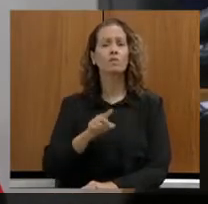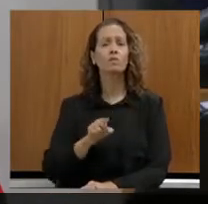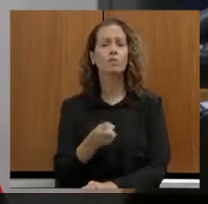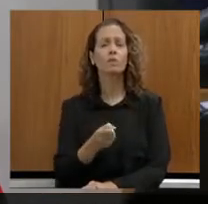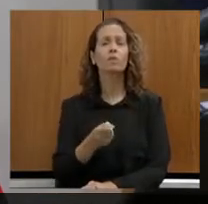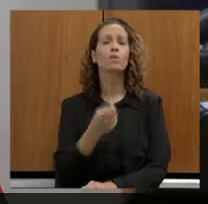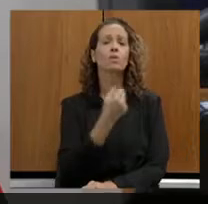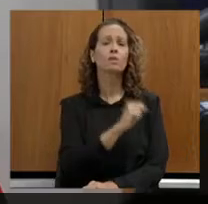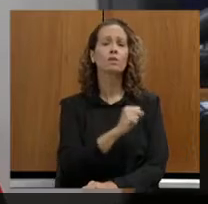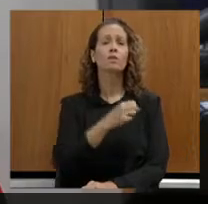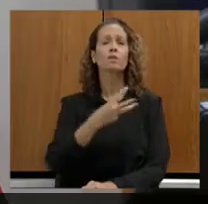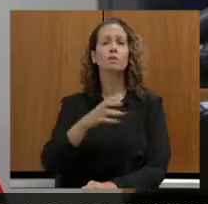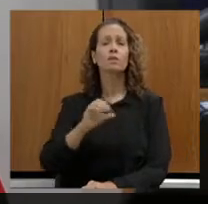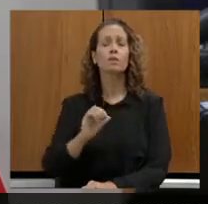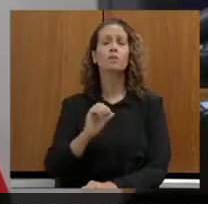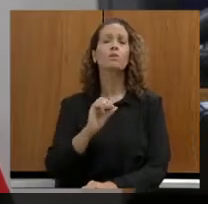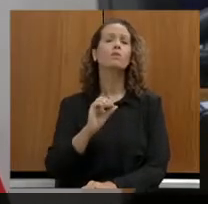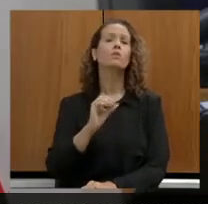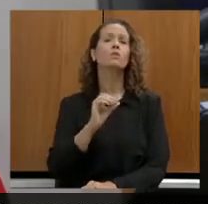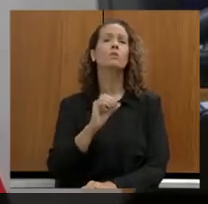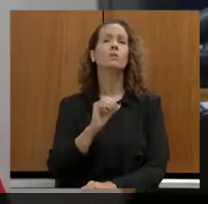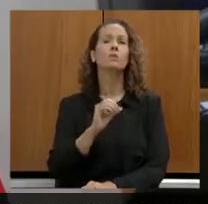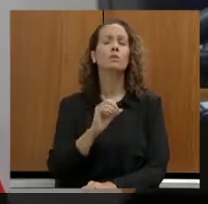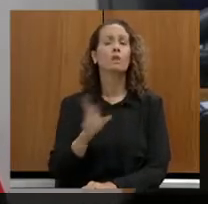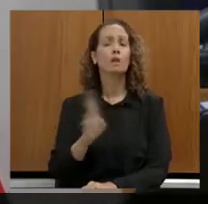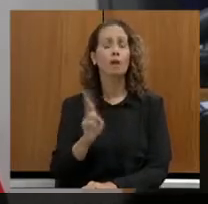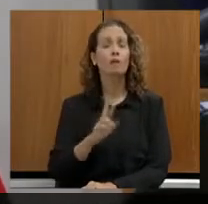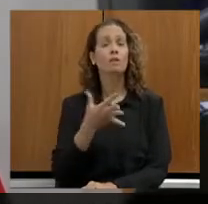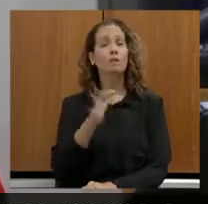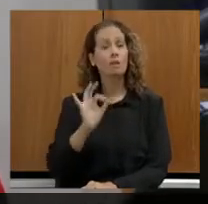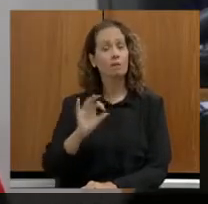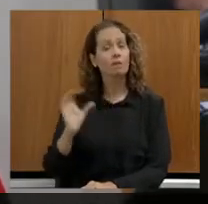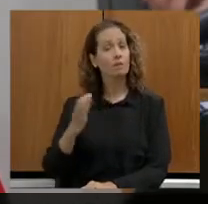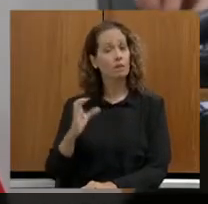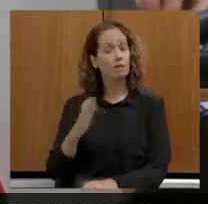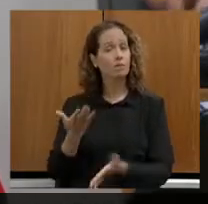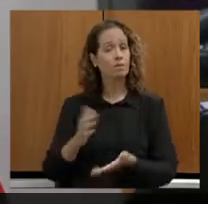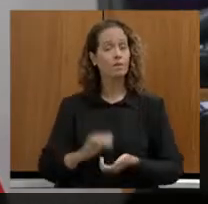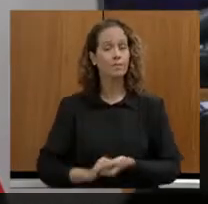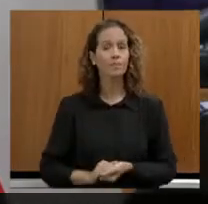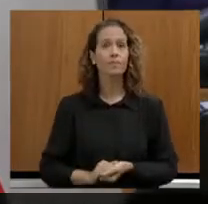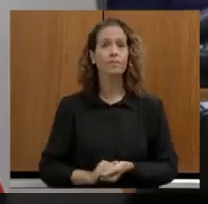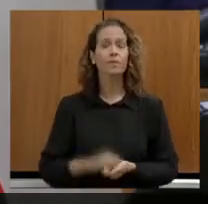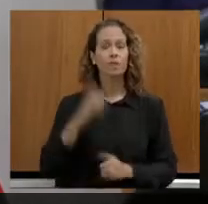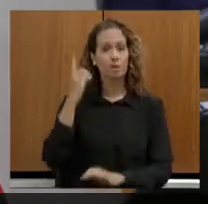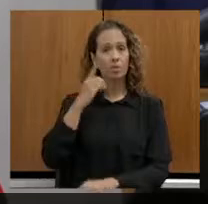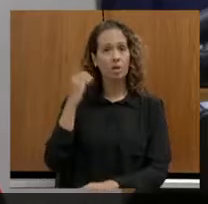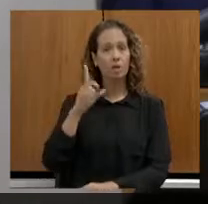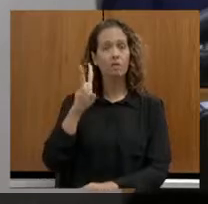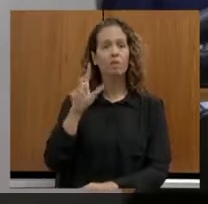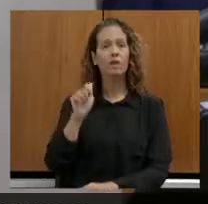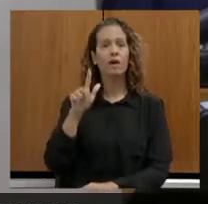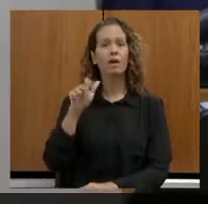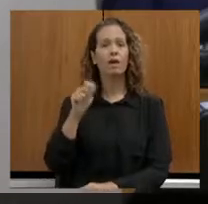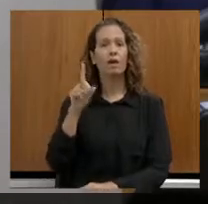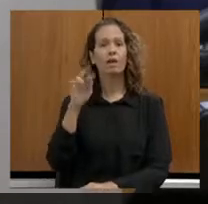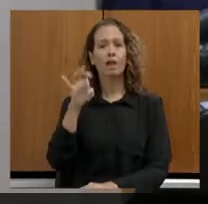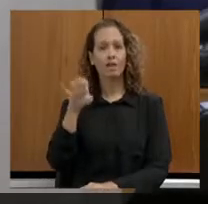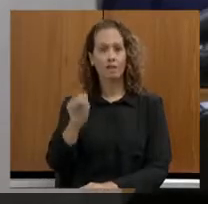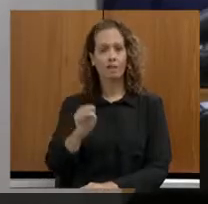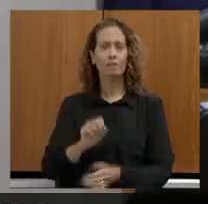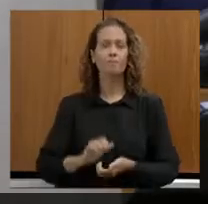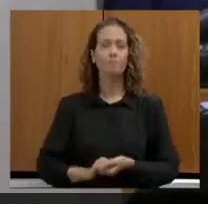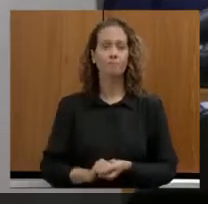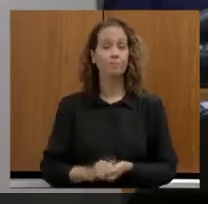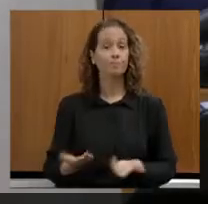1838 reais 812 reais e dez centavos Deputado Gustavo ela dá alguma questão de ordem sim Deputado